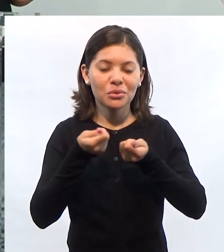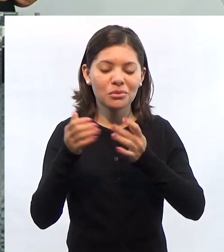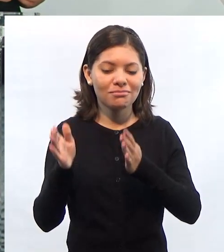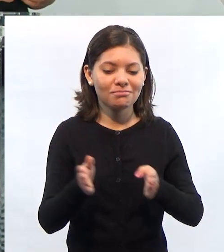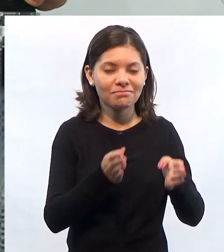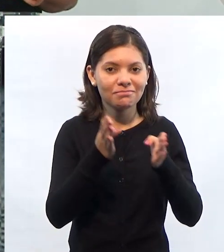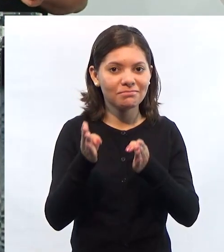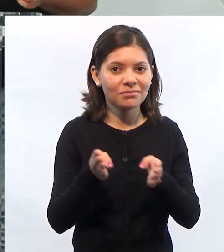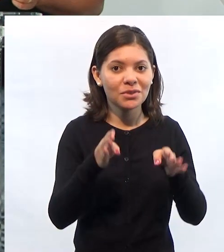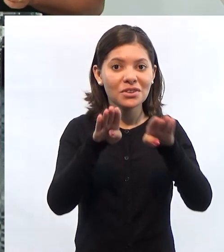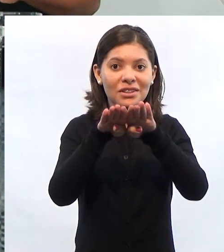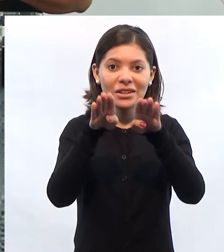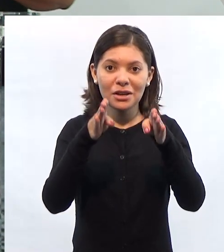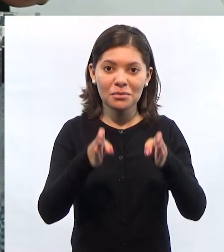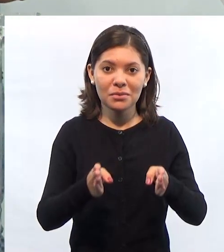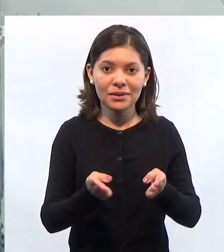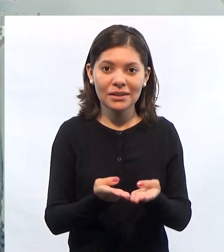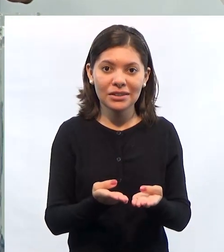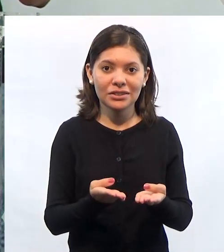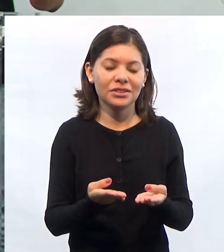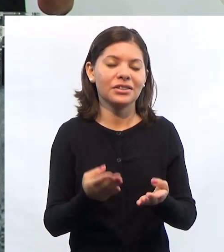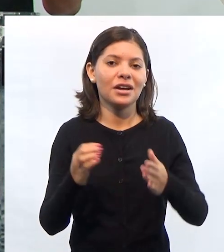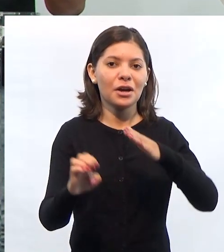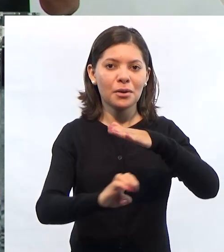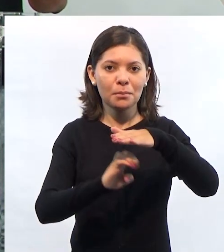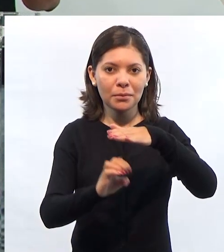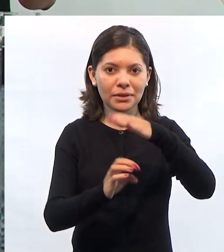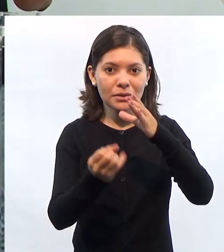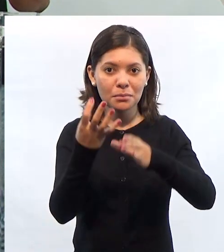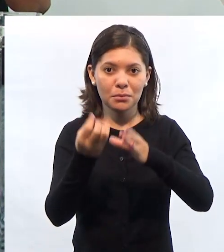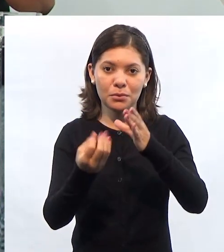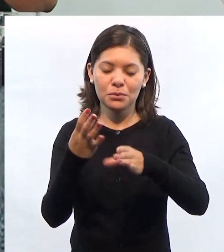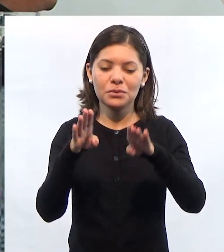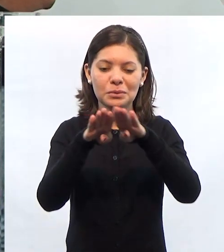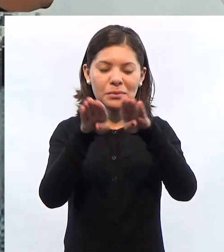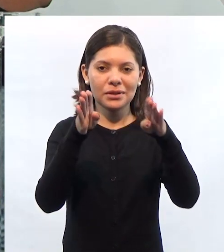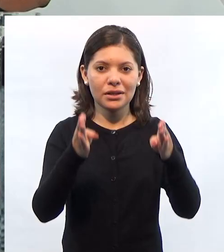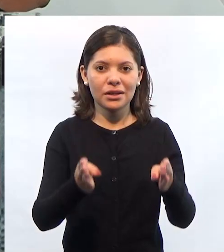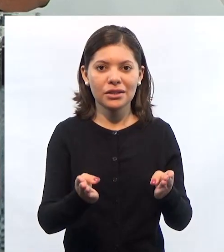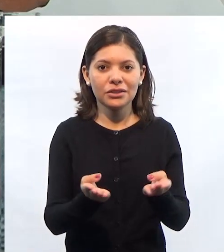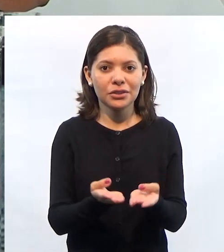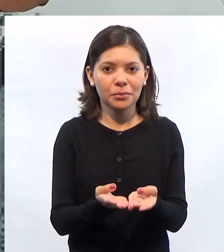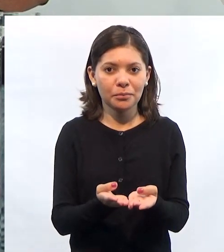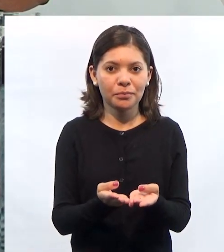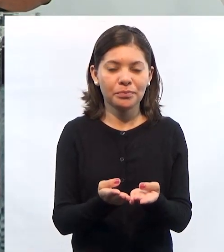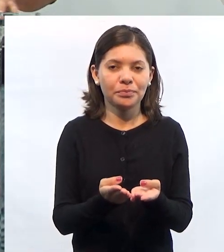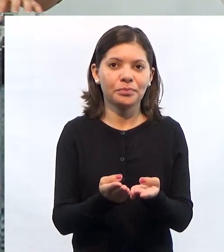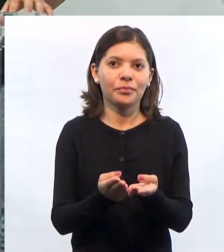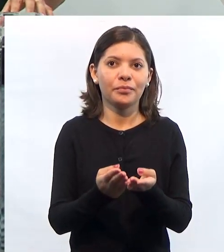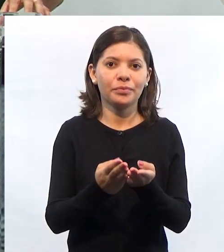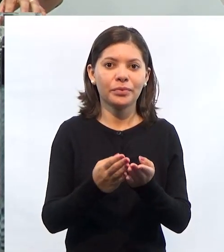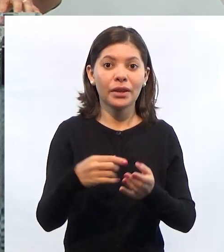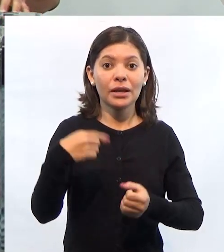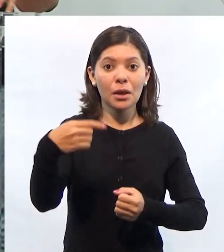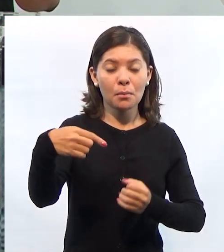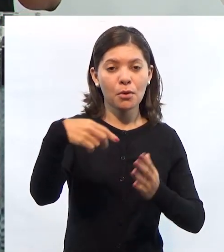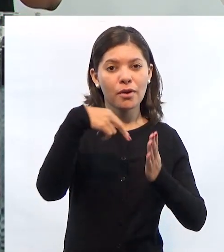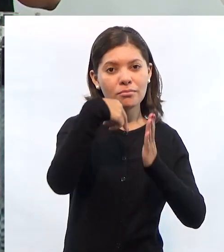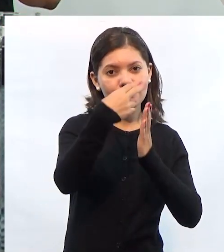da embalagem a empresa produz essa embalagem e ainda vai desenhar